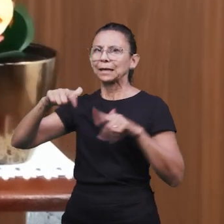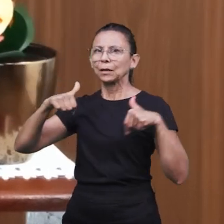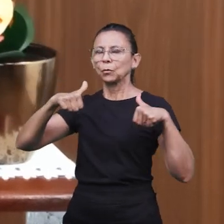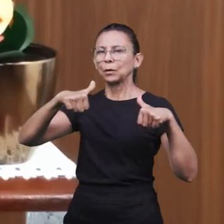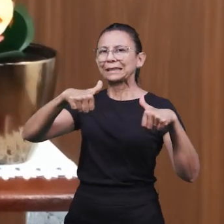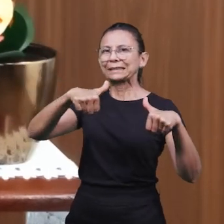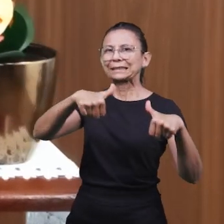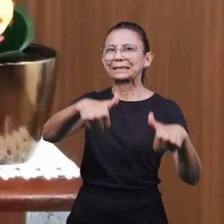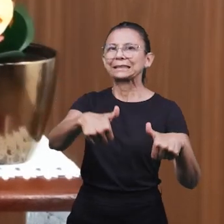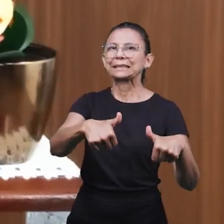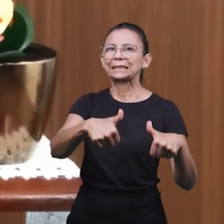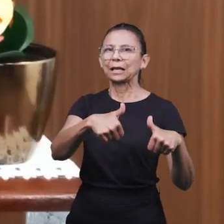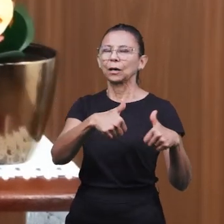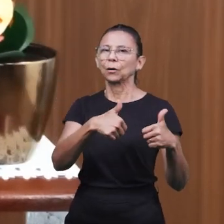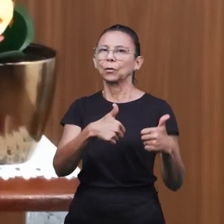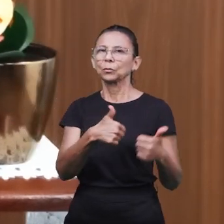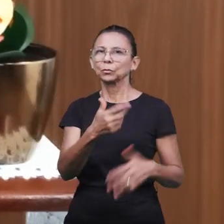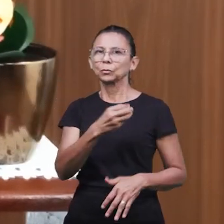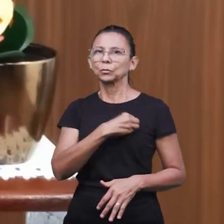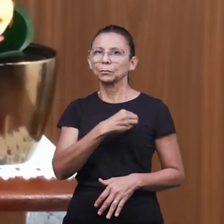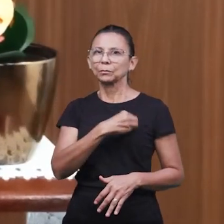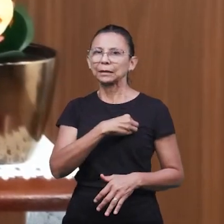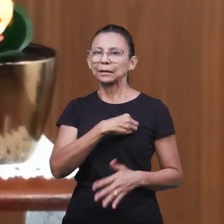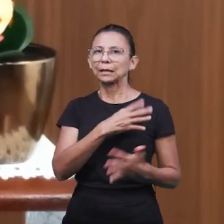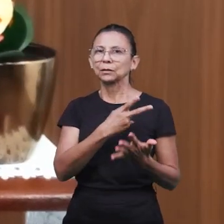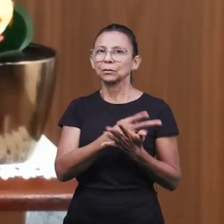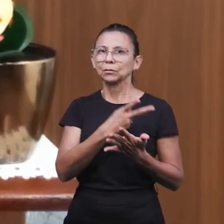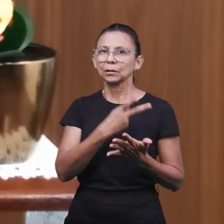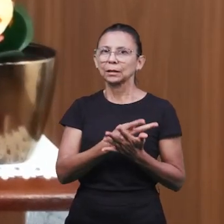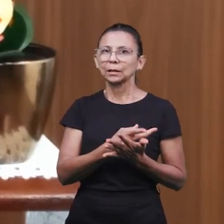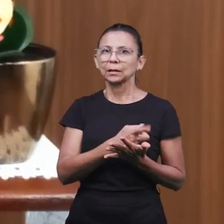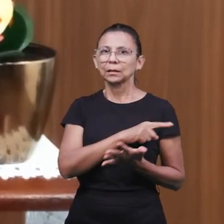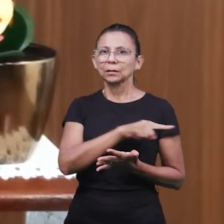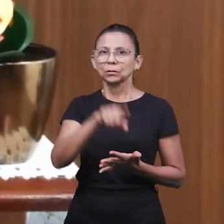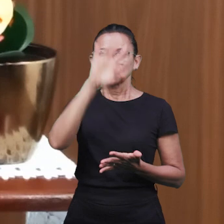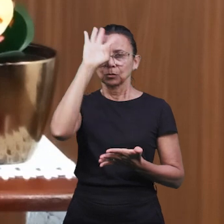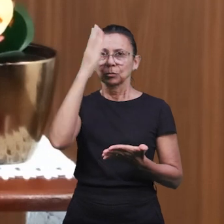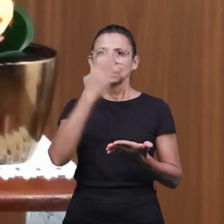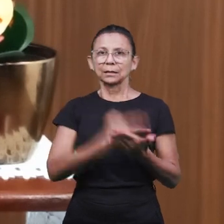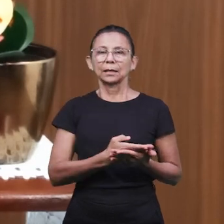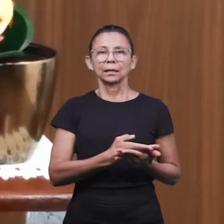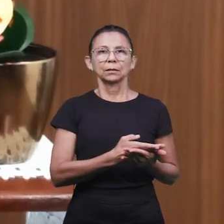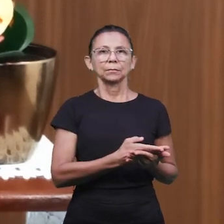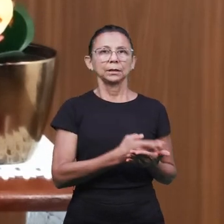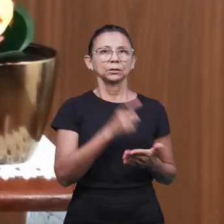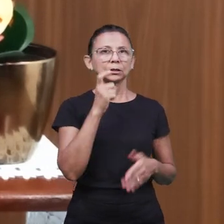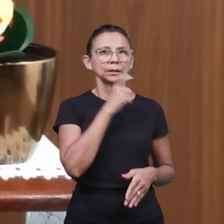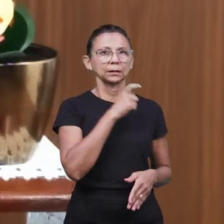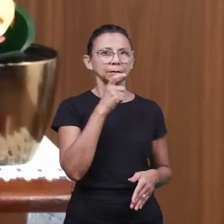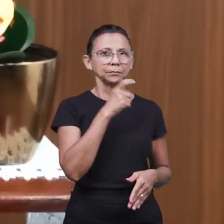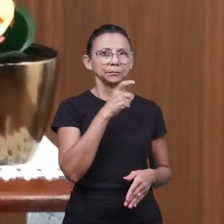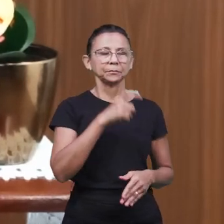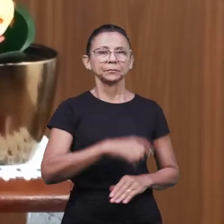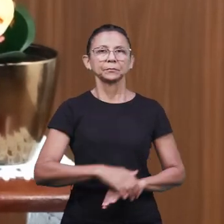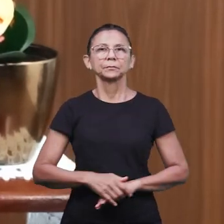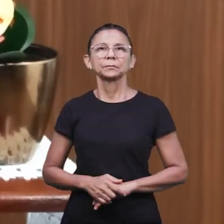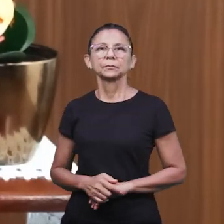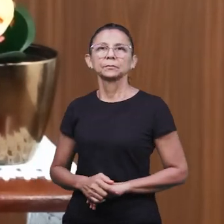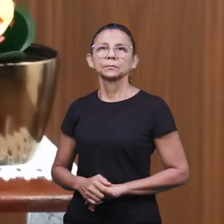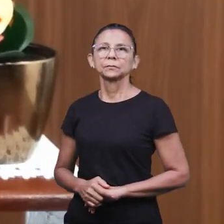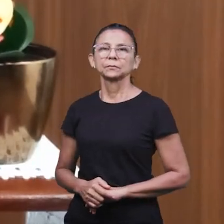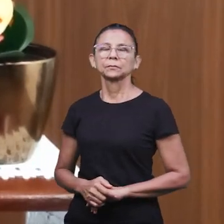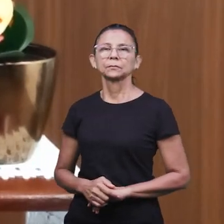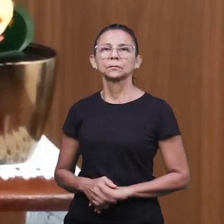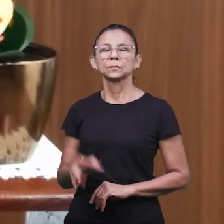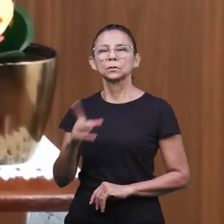operação do erro para que creiam na mentira. Muito bem, meus irmãos, nós estamos vendo ao